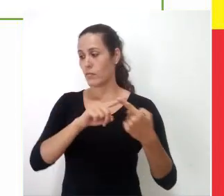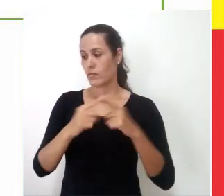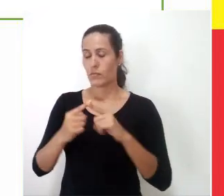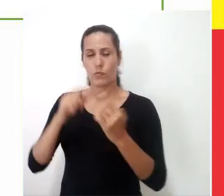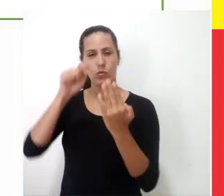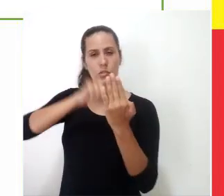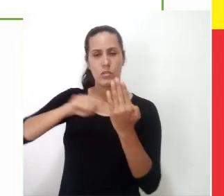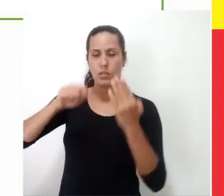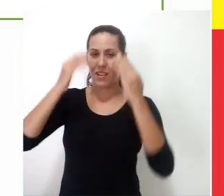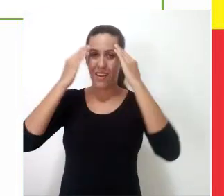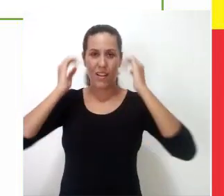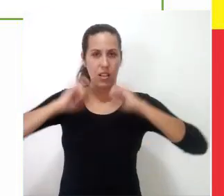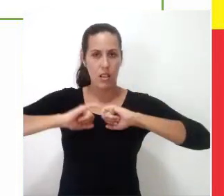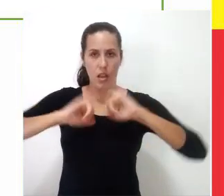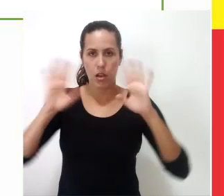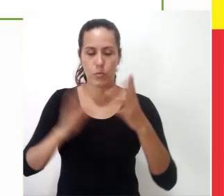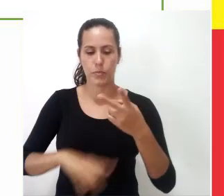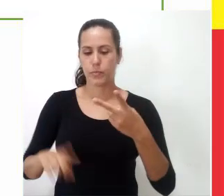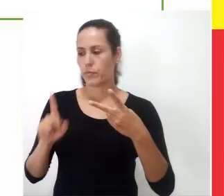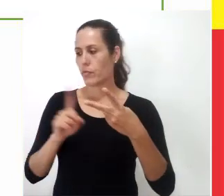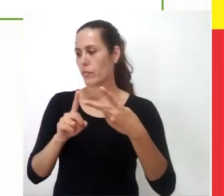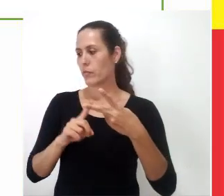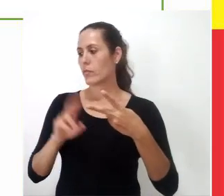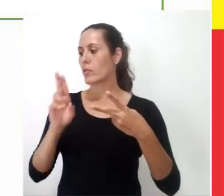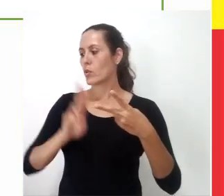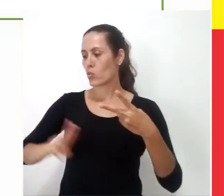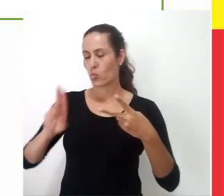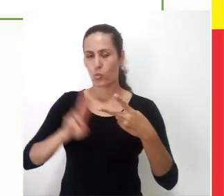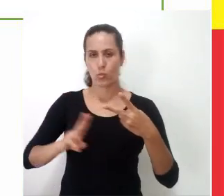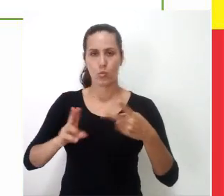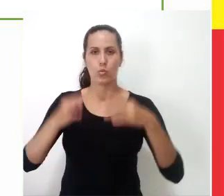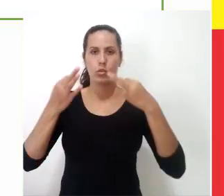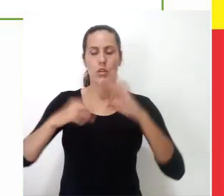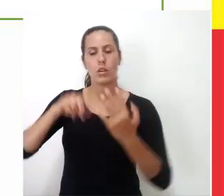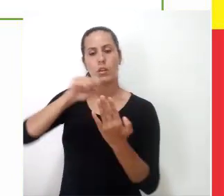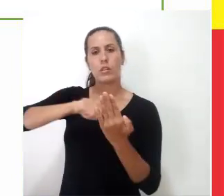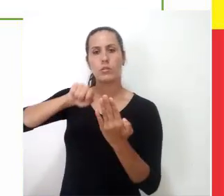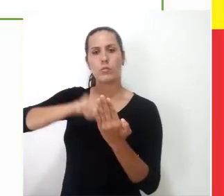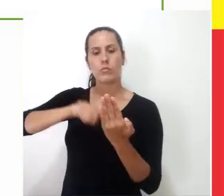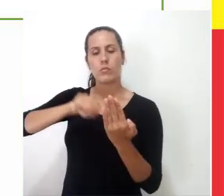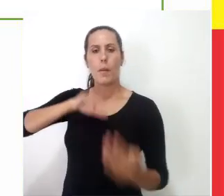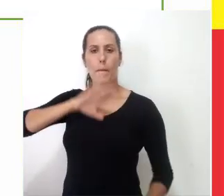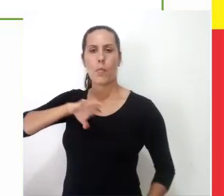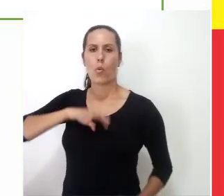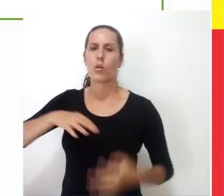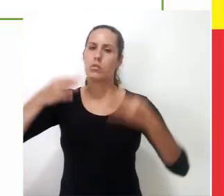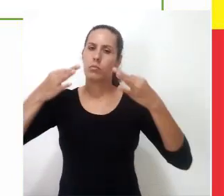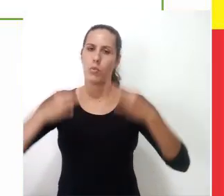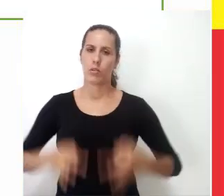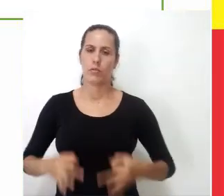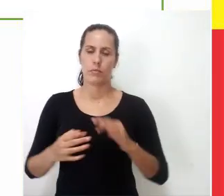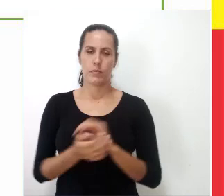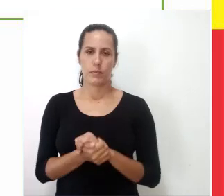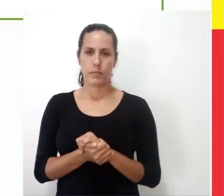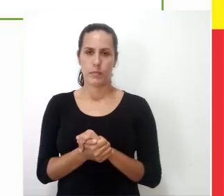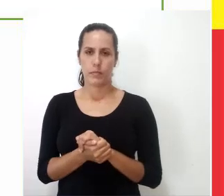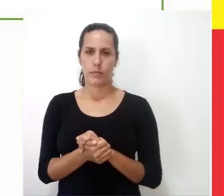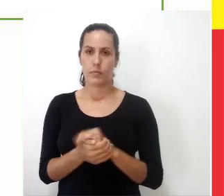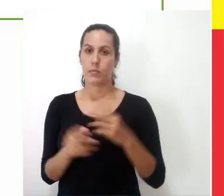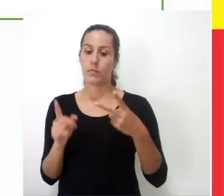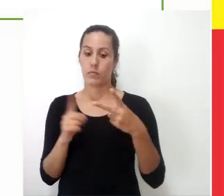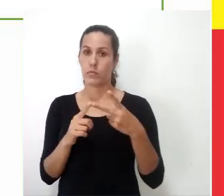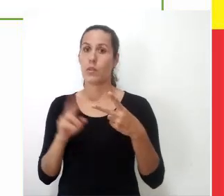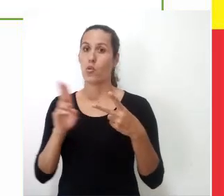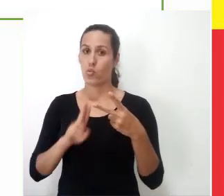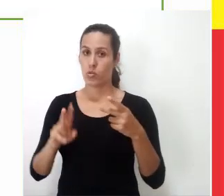aí é óbvio, ser bem claro. Uso correto das normas gramaticais. Olha aí, gente. Uma questão importante é você saber